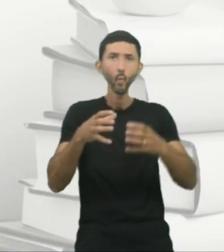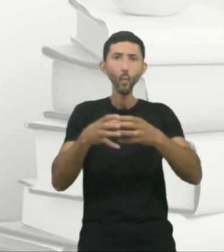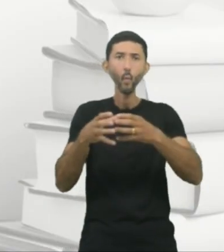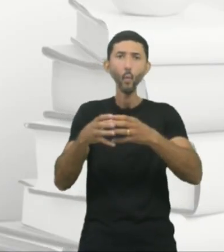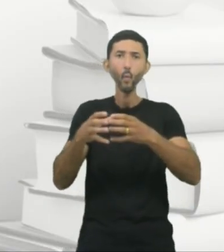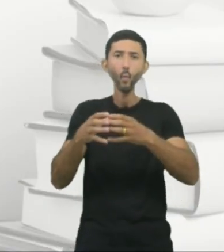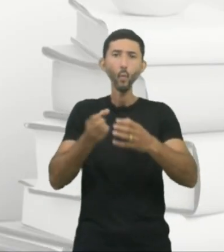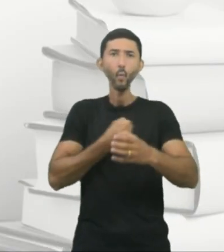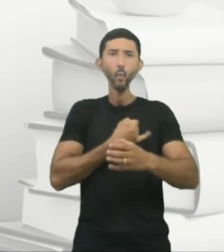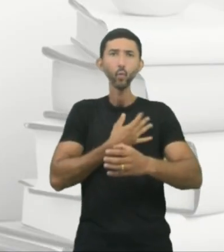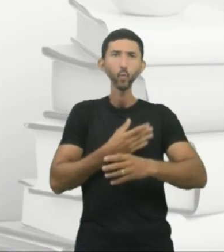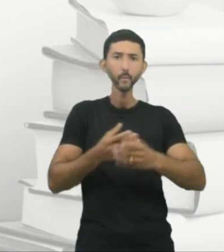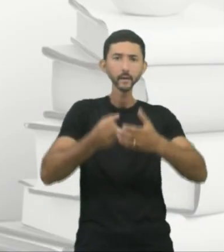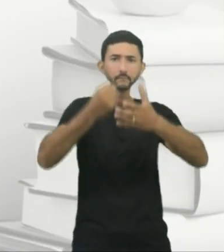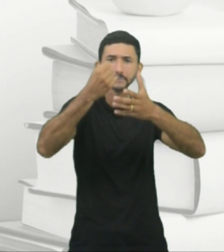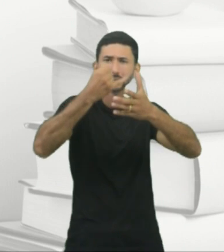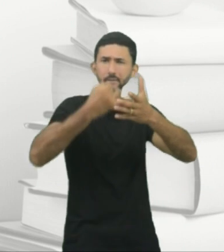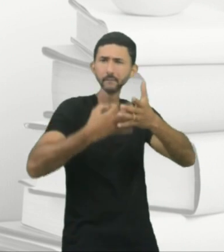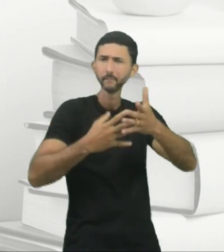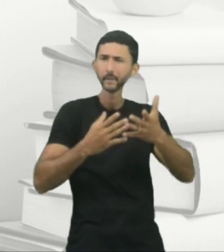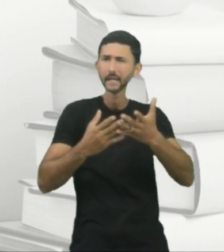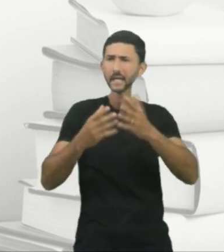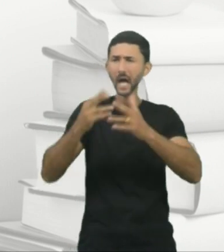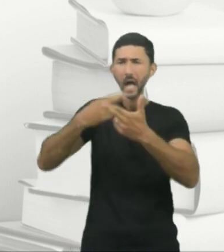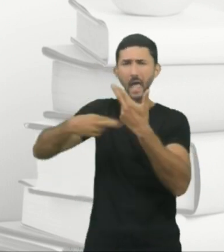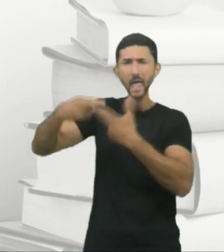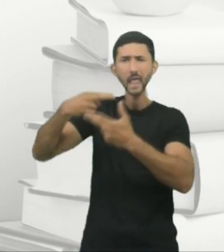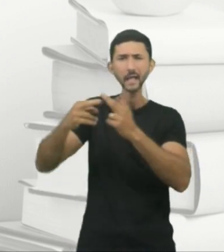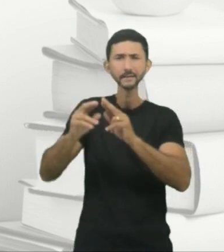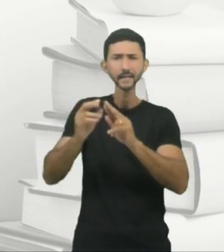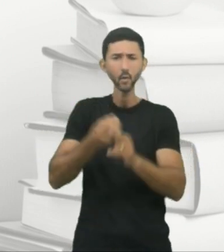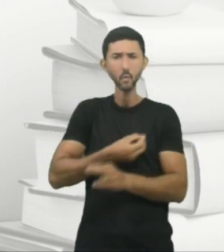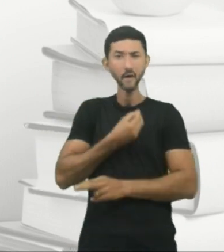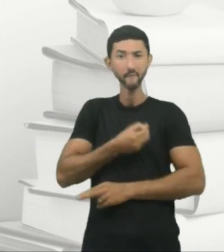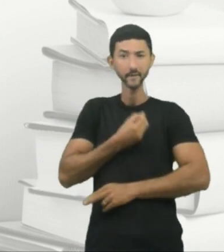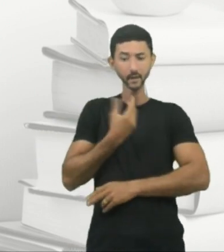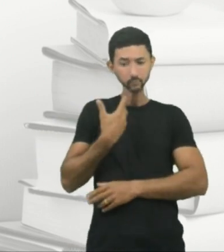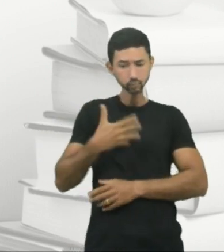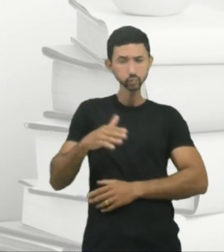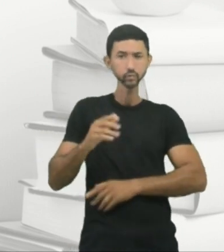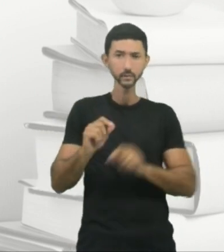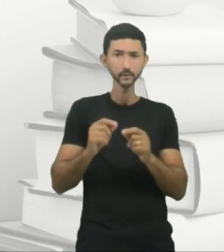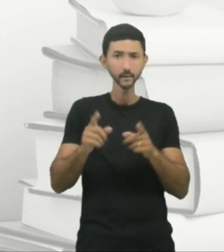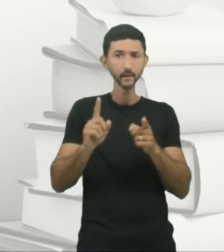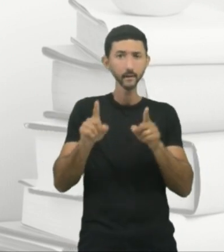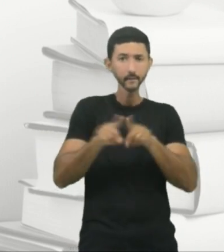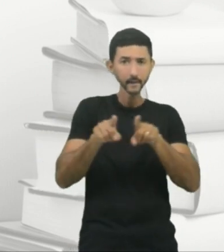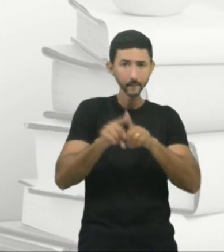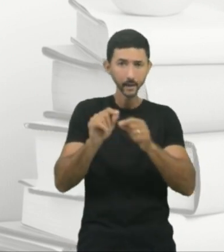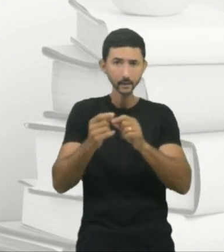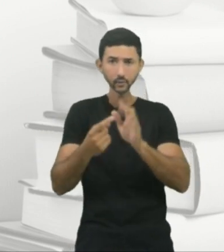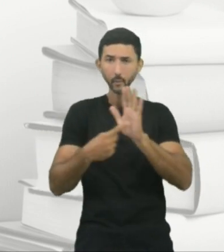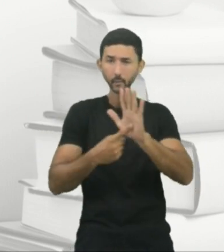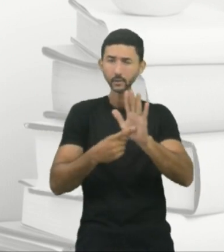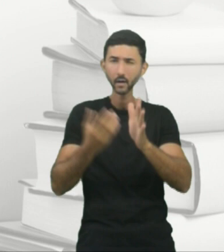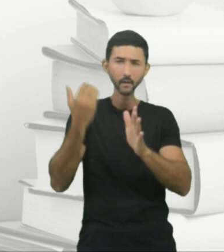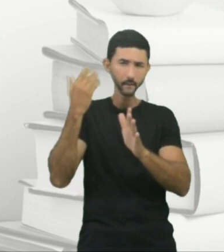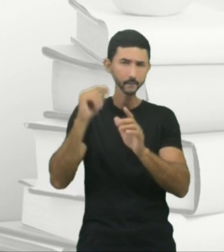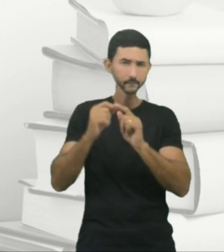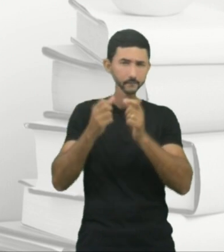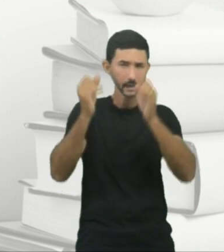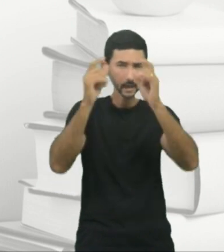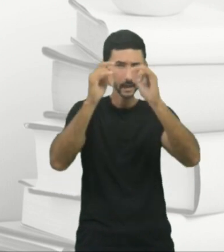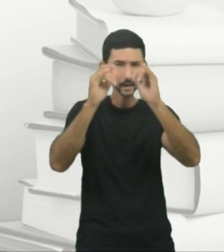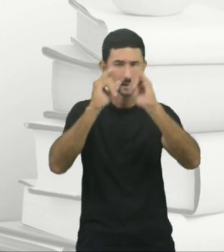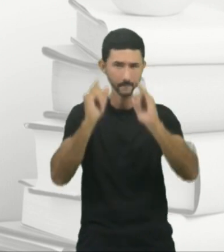inteiros, ele traz para a gente muitas relações com essa vida cotidiana. assim como eu mostrei lá no início algumas